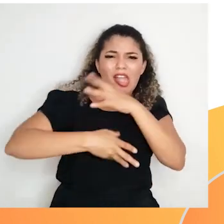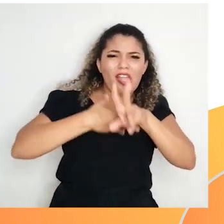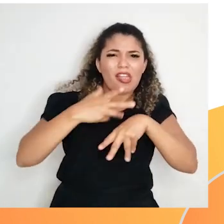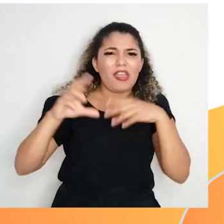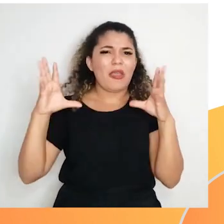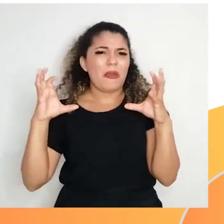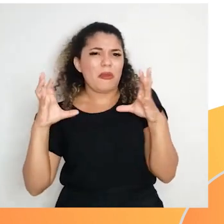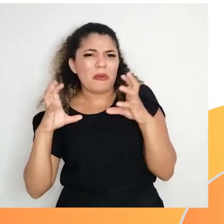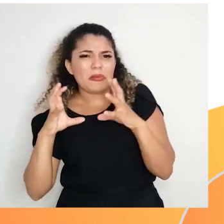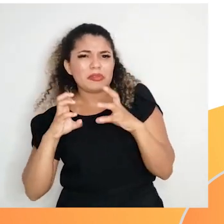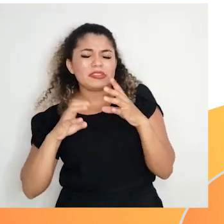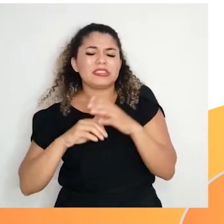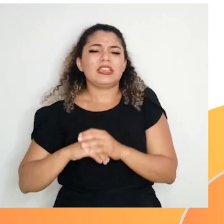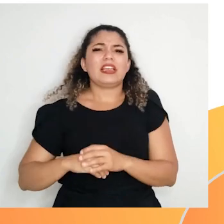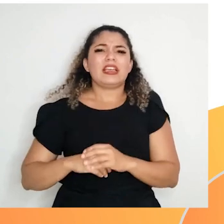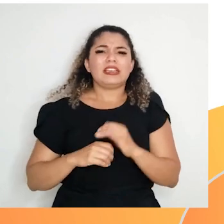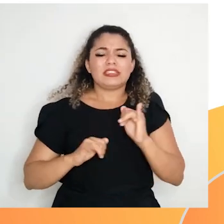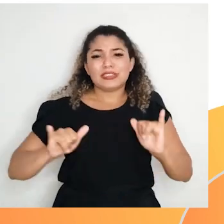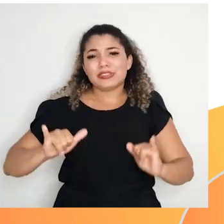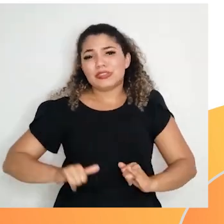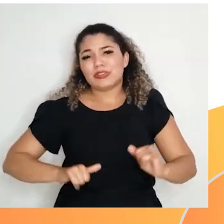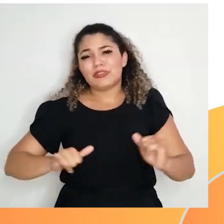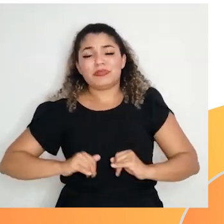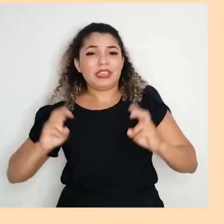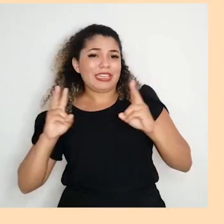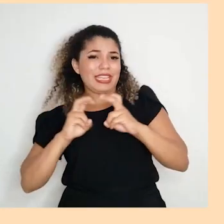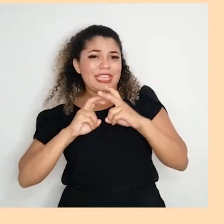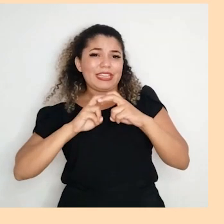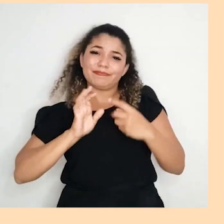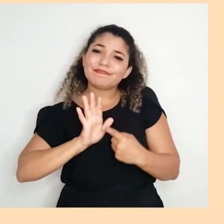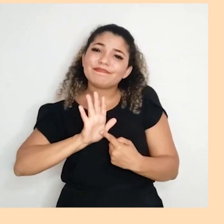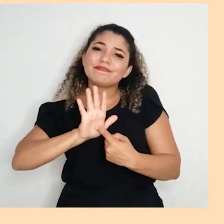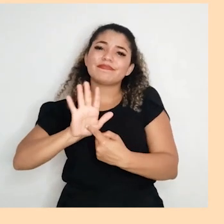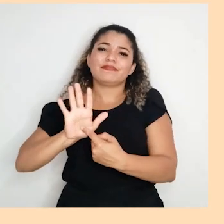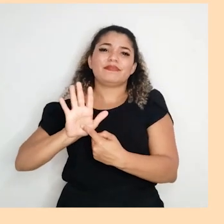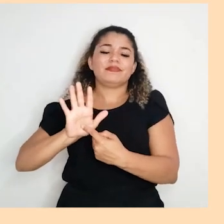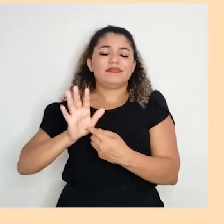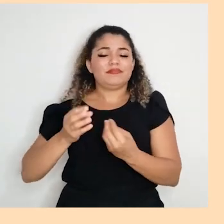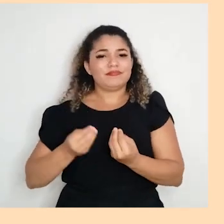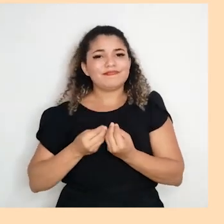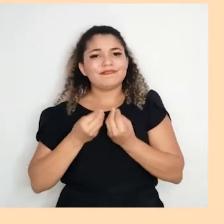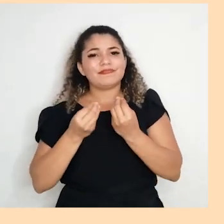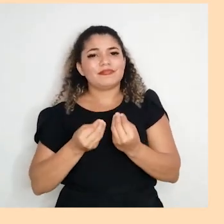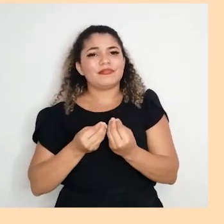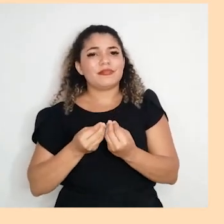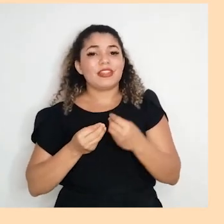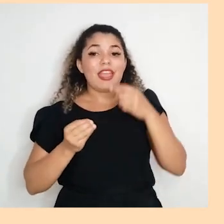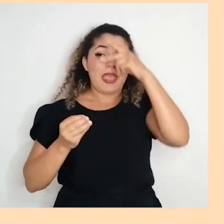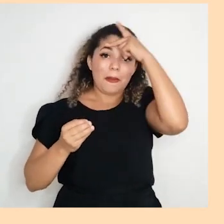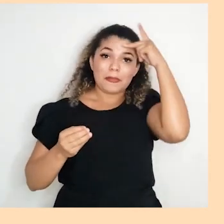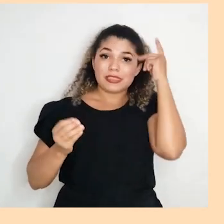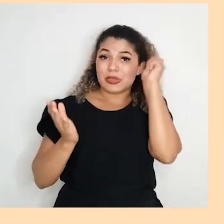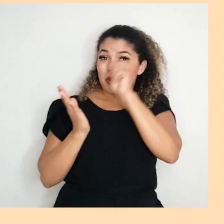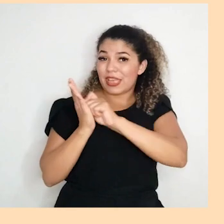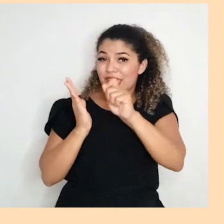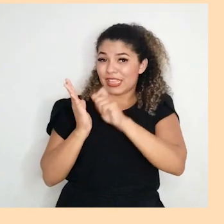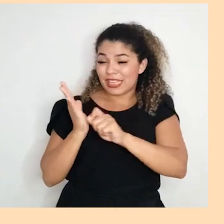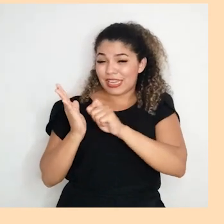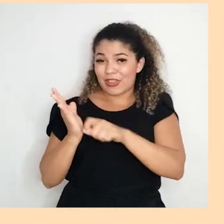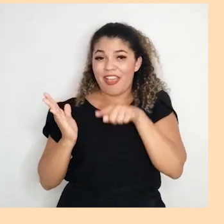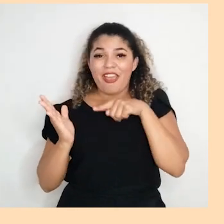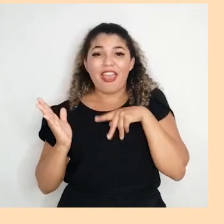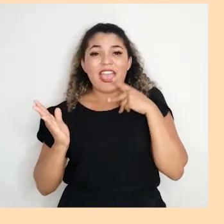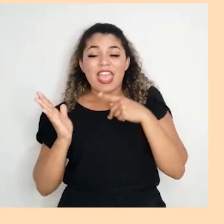caos, os dissabores que a guerra traz, que a guerra encerra. O eu lírico de Manuel de